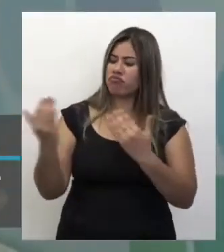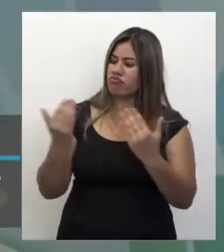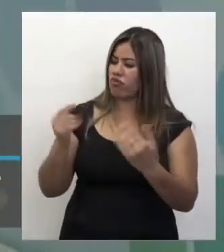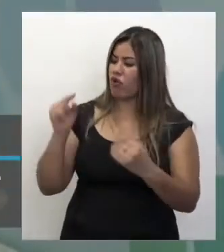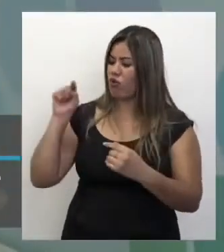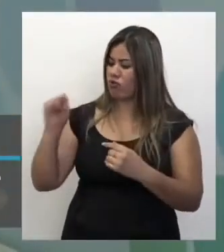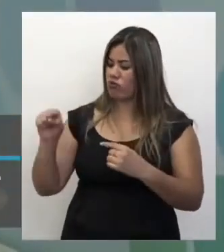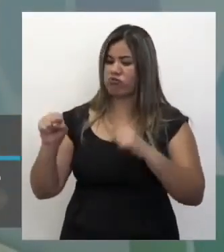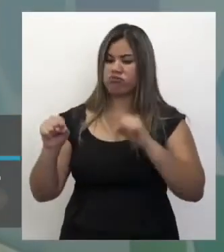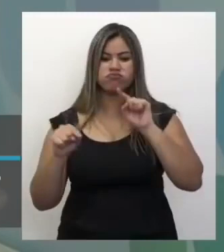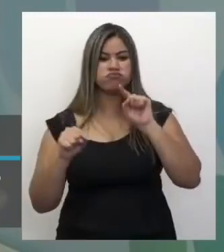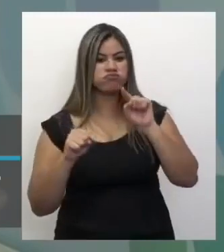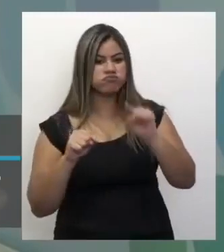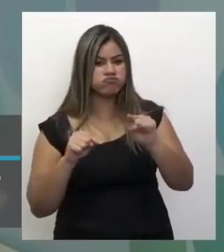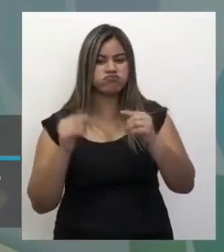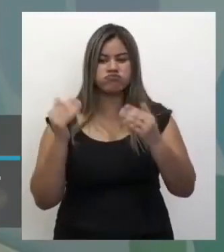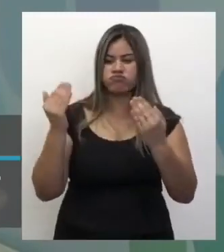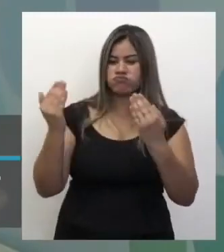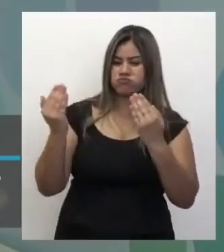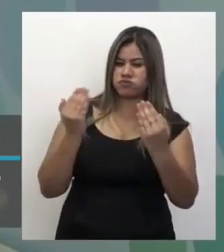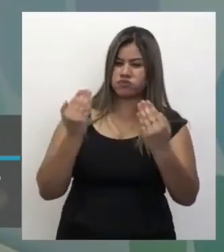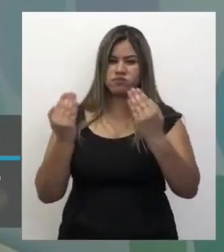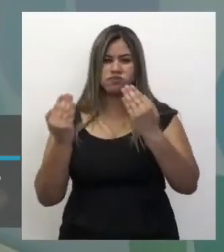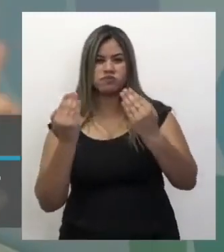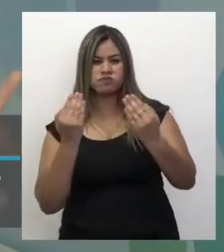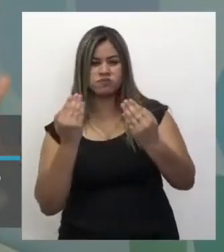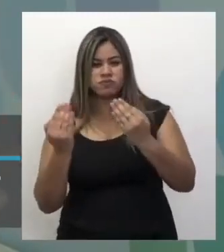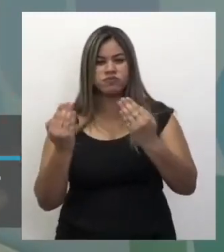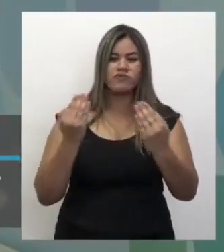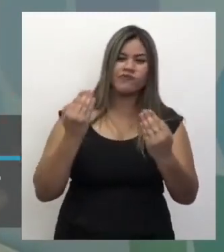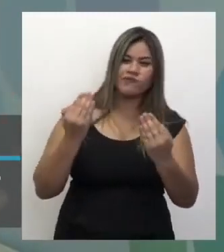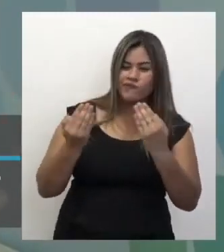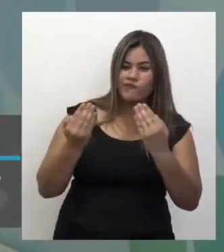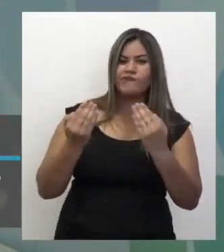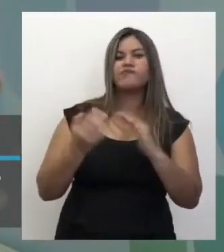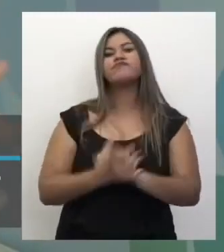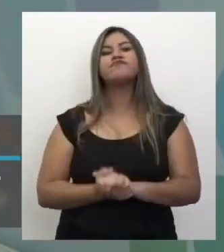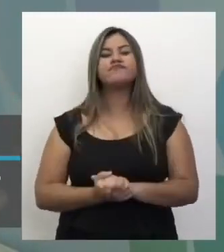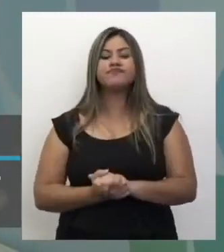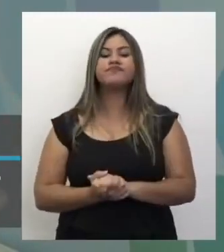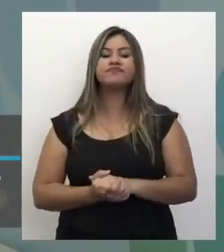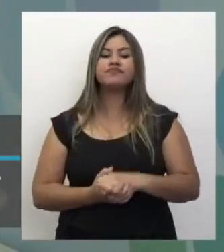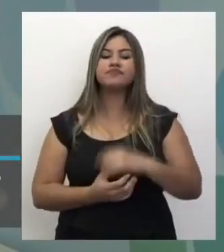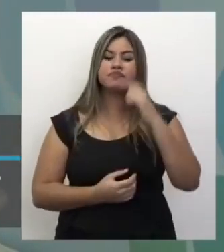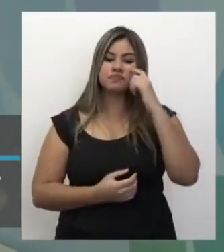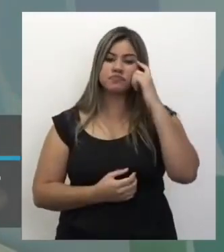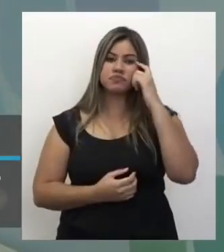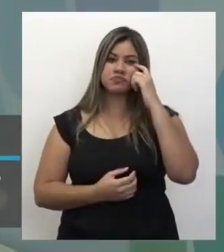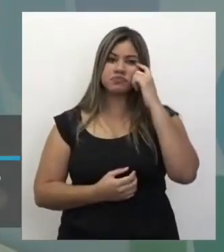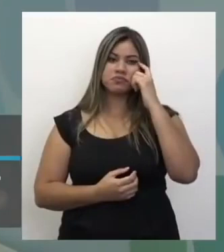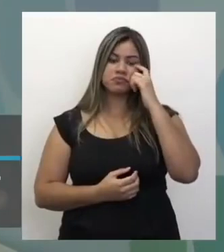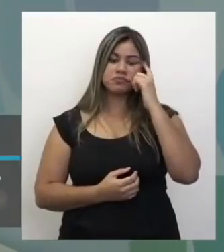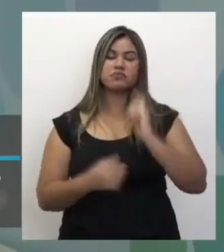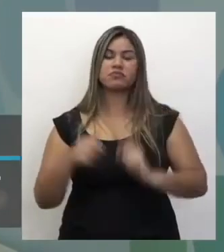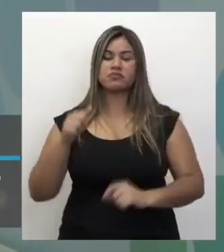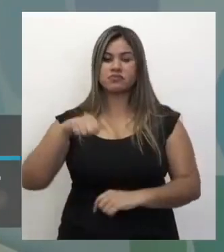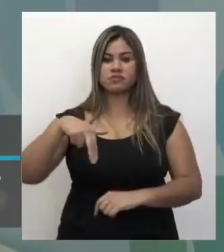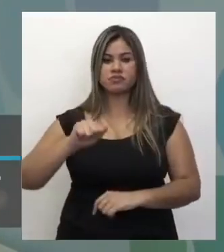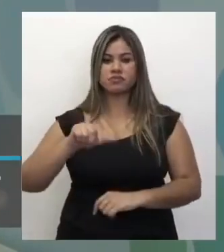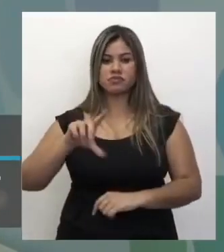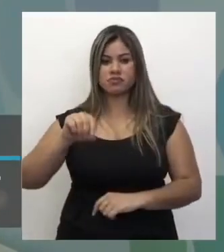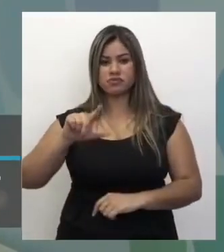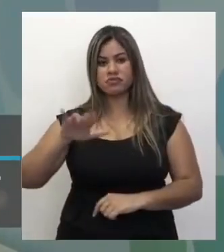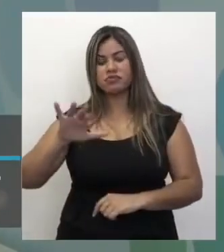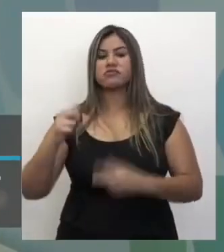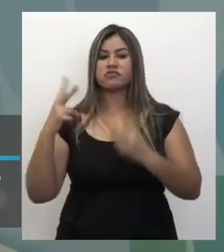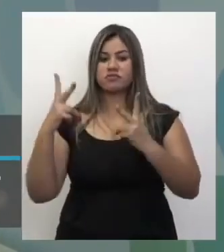isso, assim como tal funciona, né? As analogias também são muito bem feitas, desde